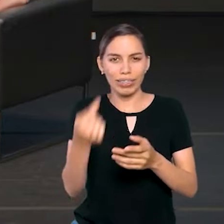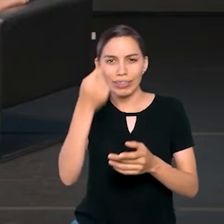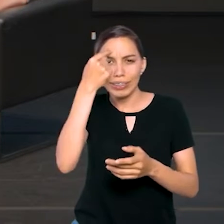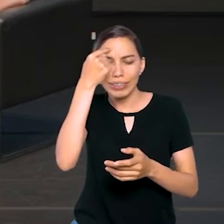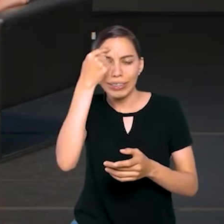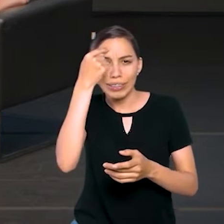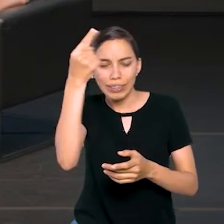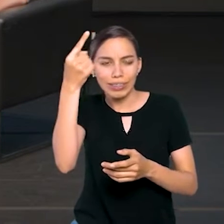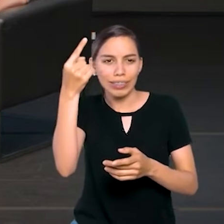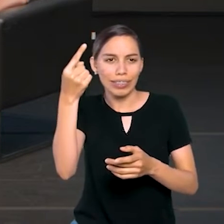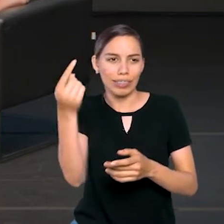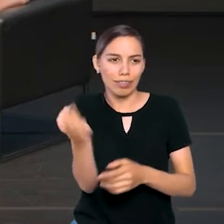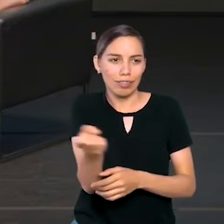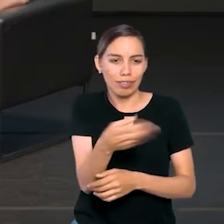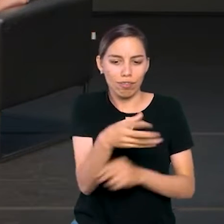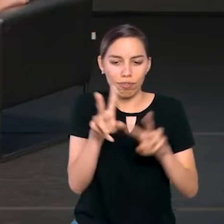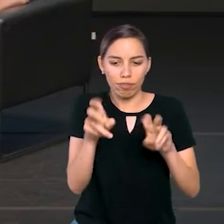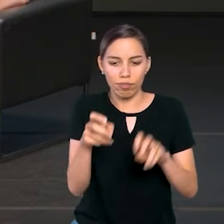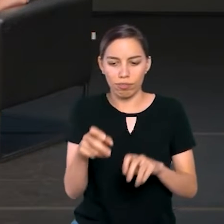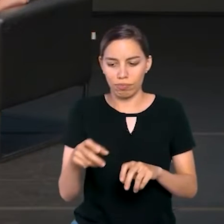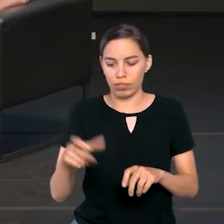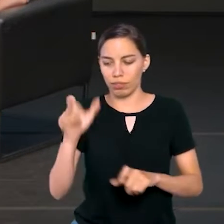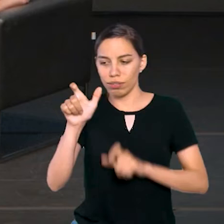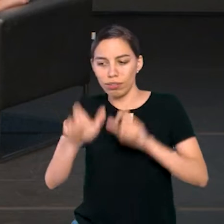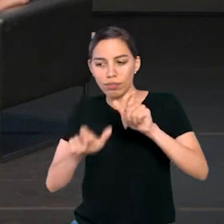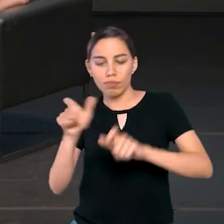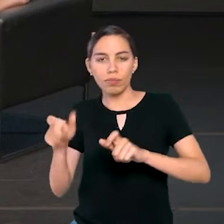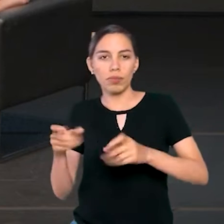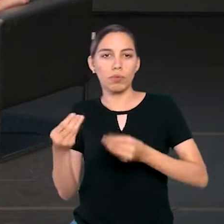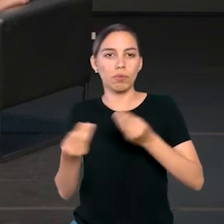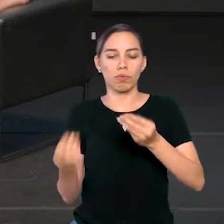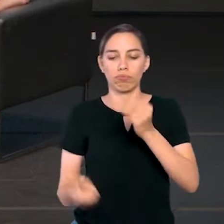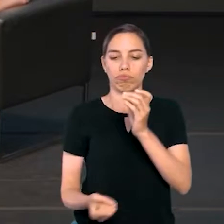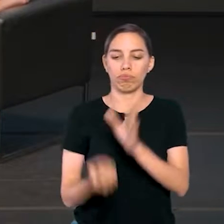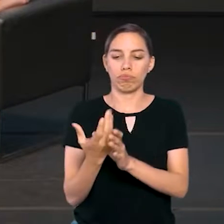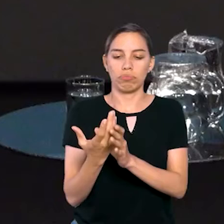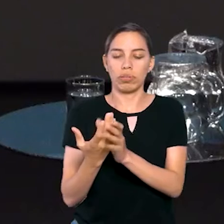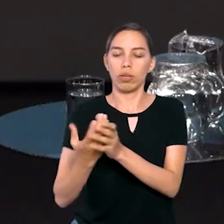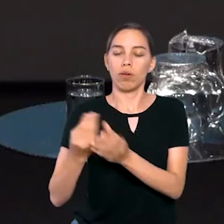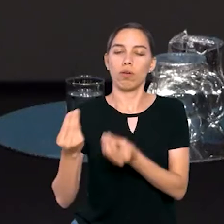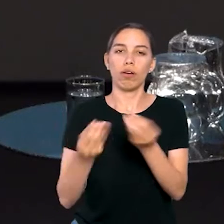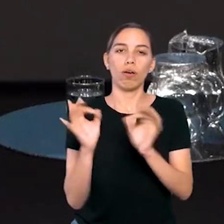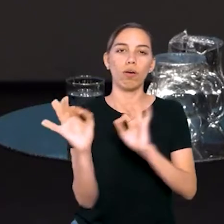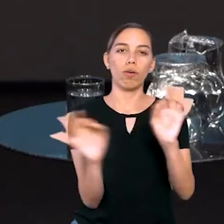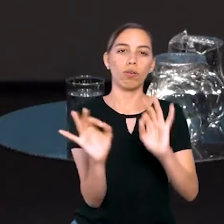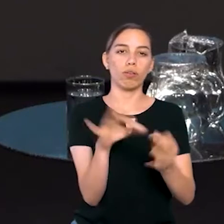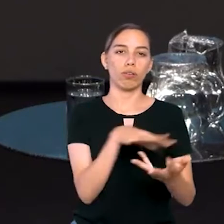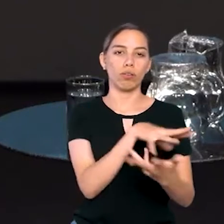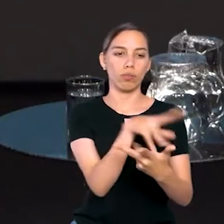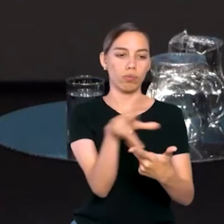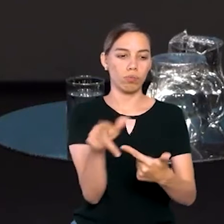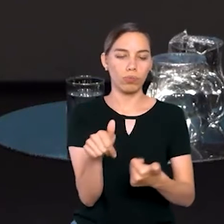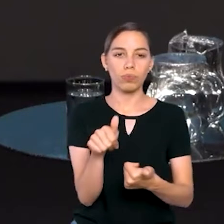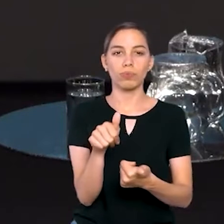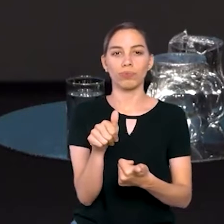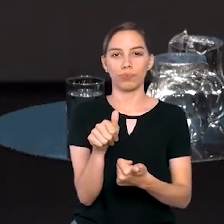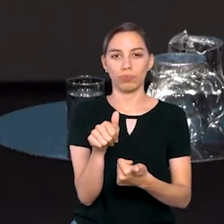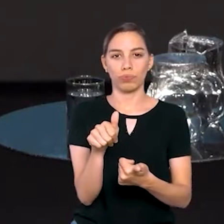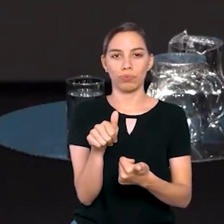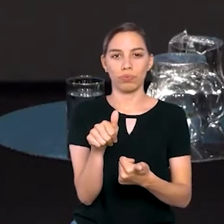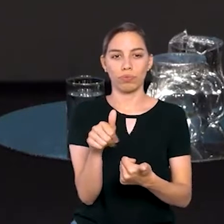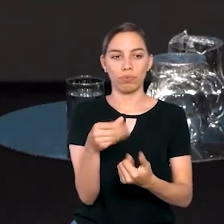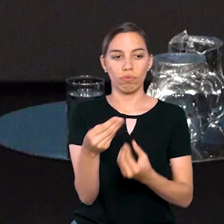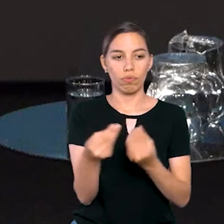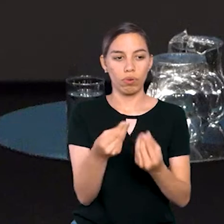ideias novas sobre nós mesmos, sobre como governar esse tal de mundo. O mundo, vasto mundo,